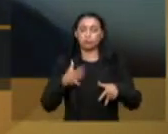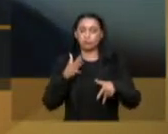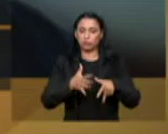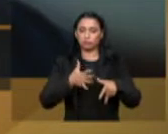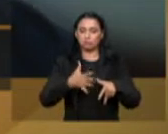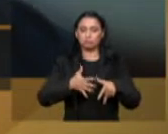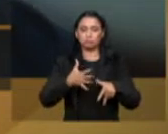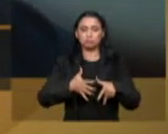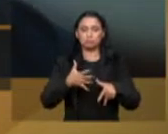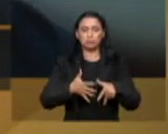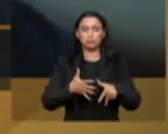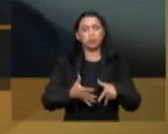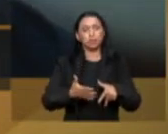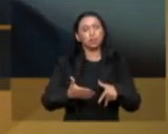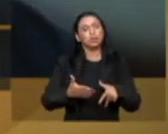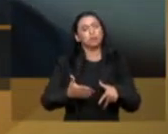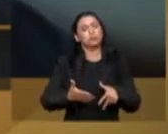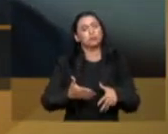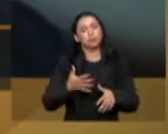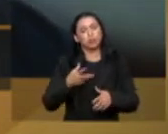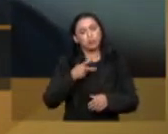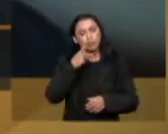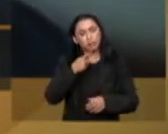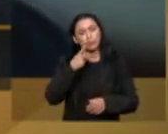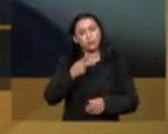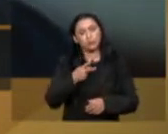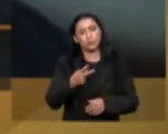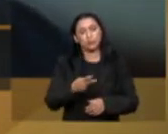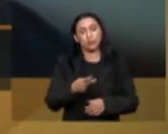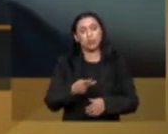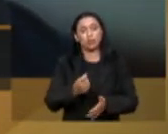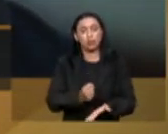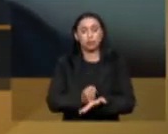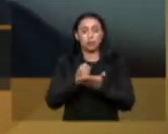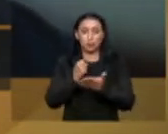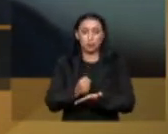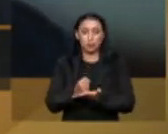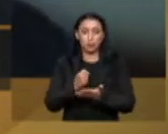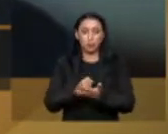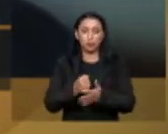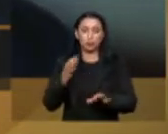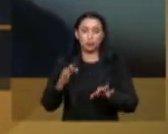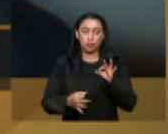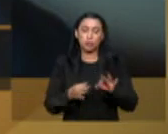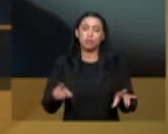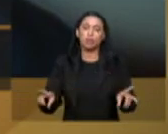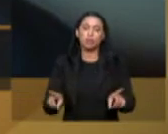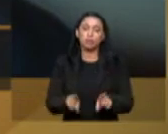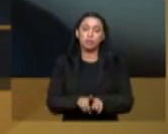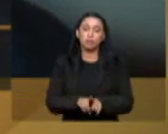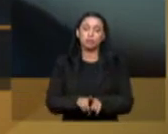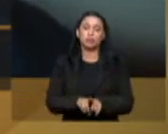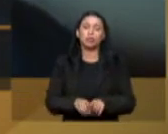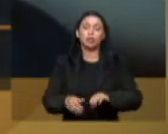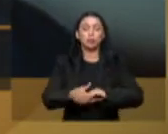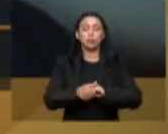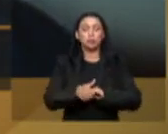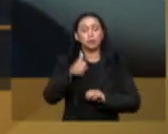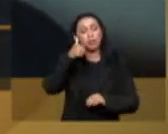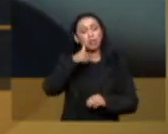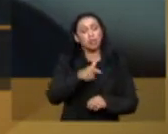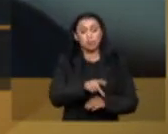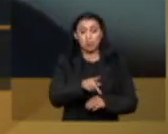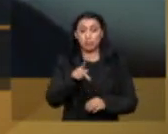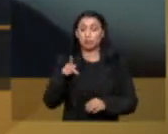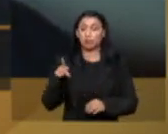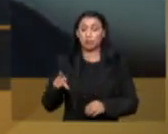pela contribuição trazida para esse julgamento. Também gostaria de registrar e cumprimentar Vossa Excelência, Senhora